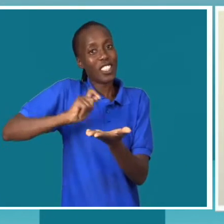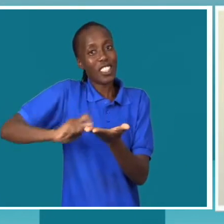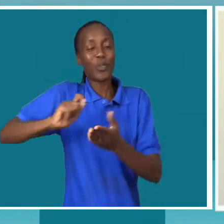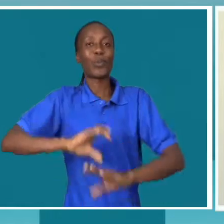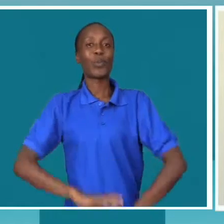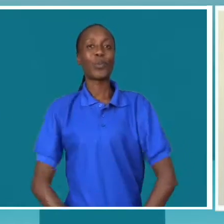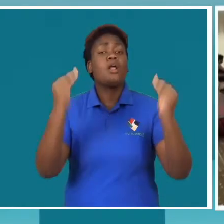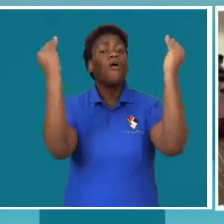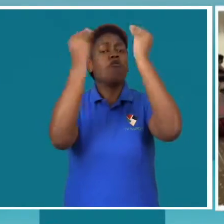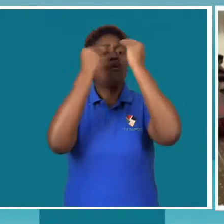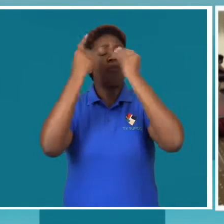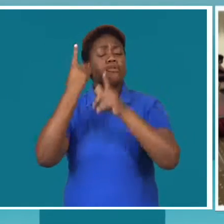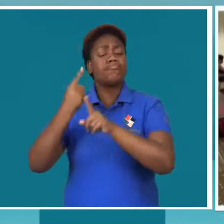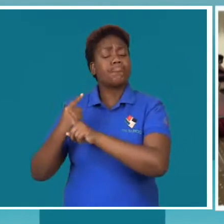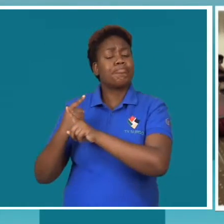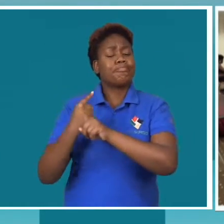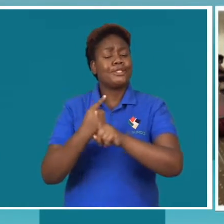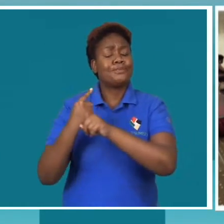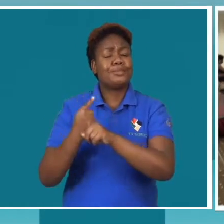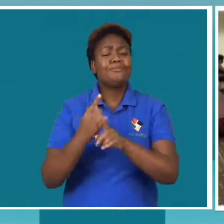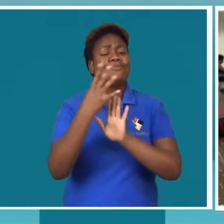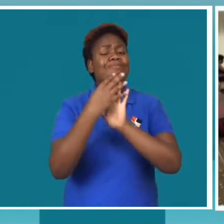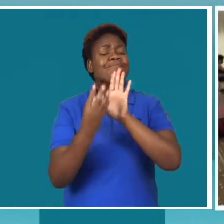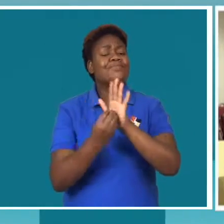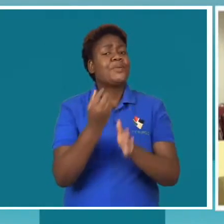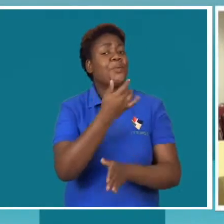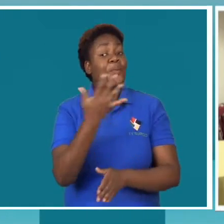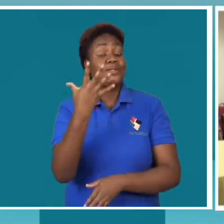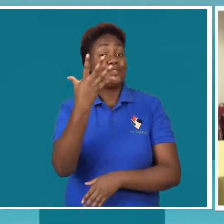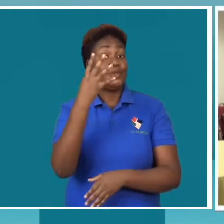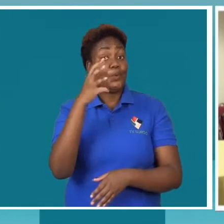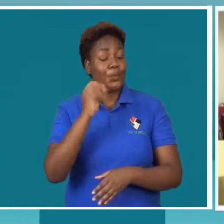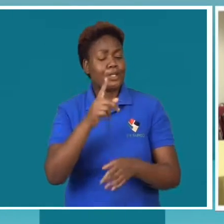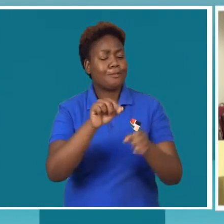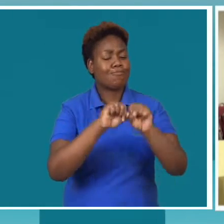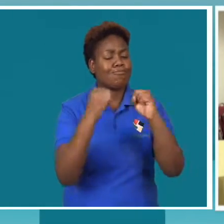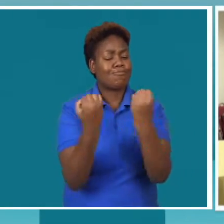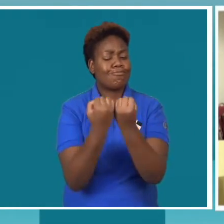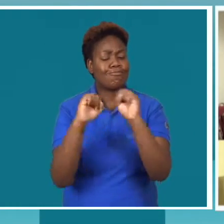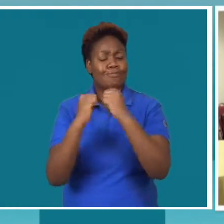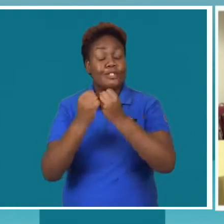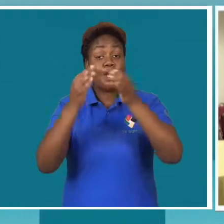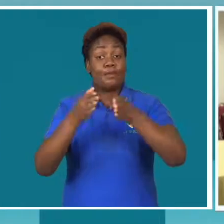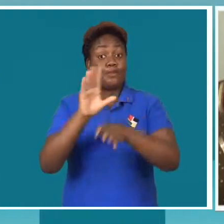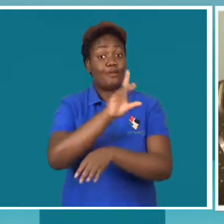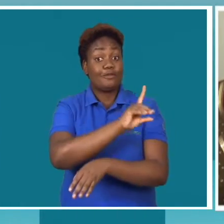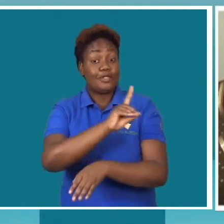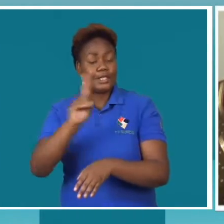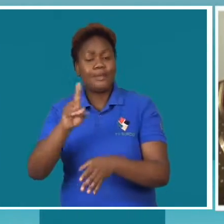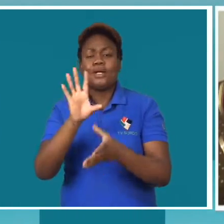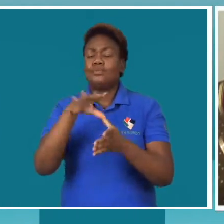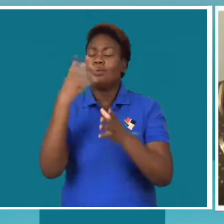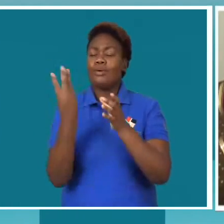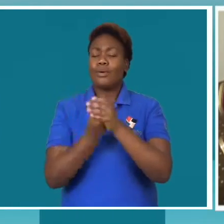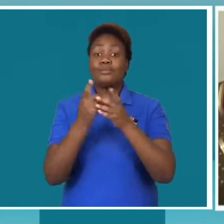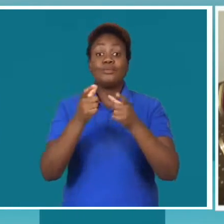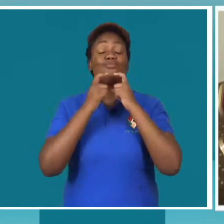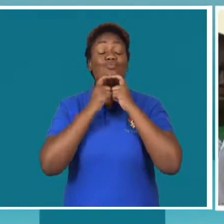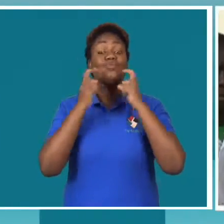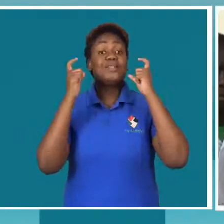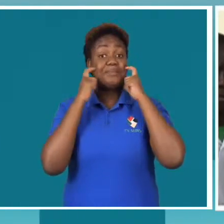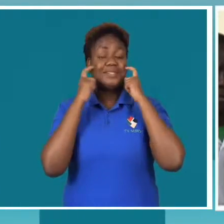projetos desenhados. Estiveram na formação cerca de 50 pessoas representantes de associações de pessoas com